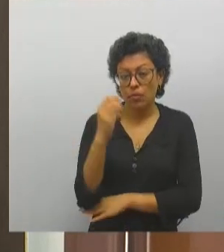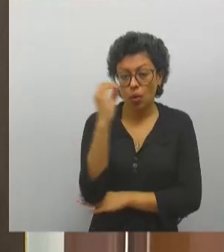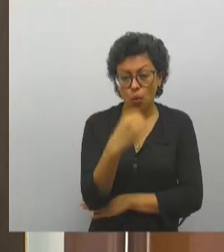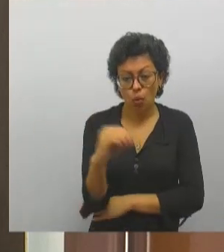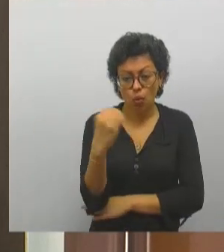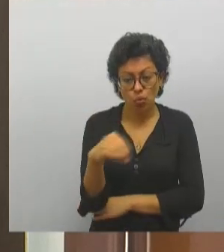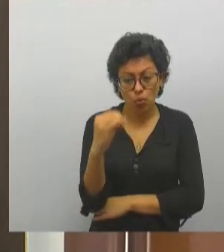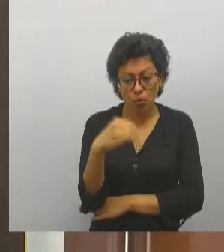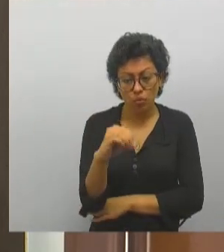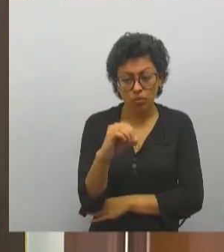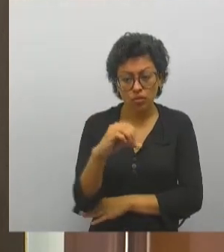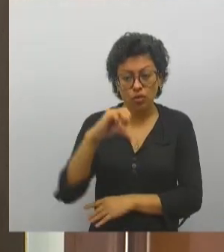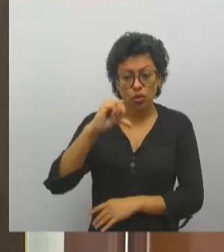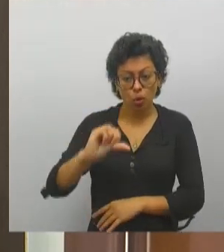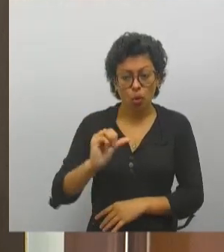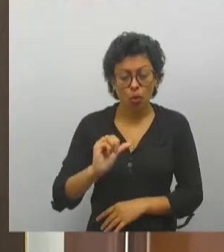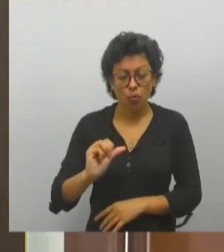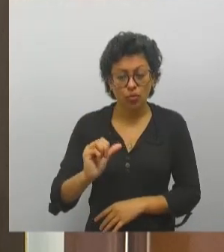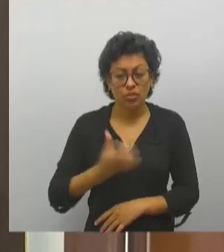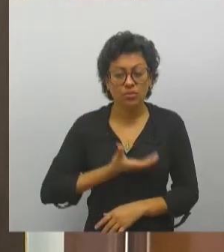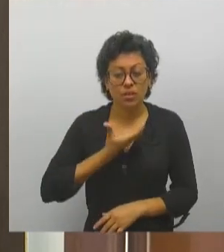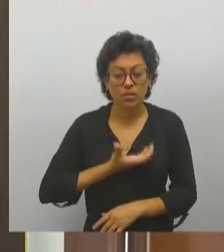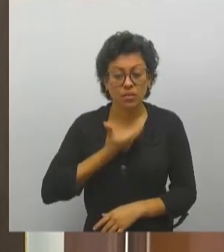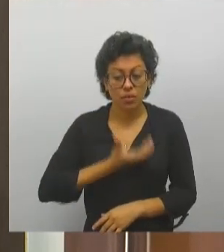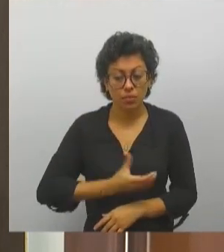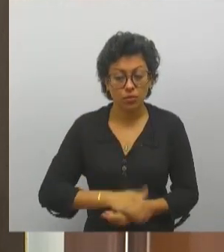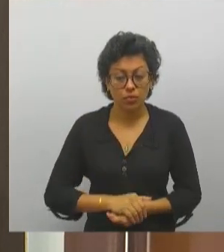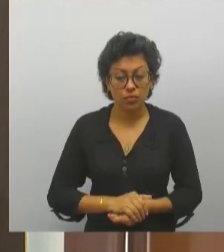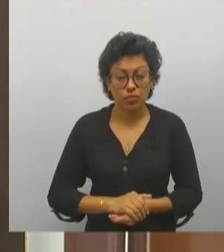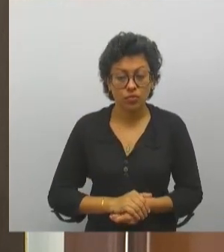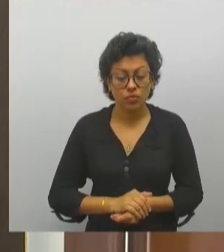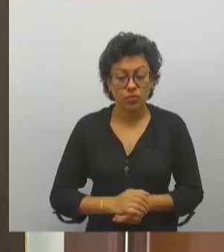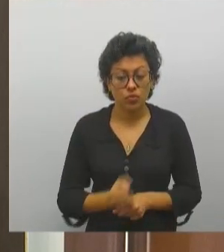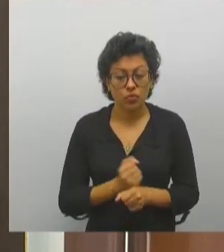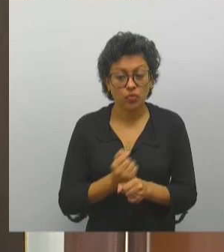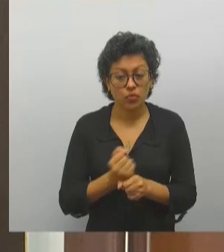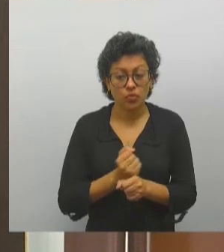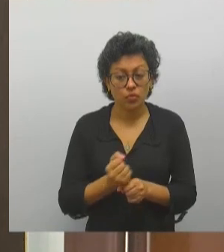Outubro, 9 de dezembro de